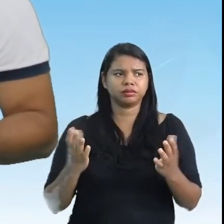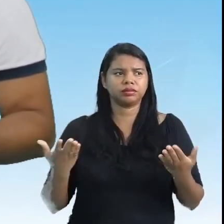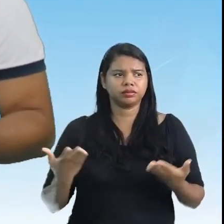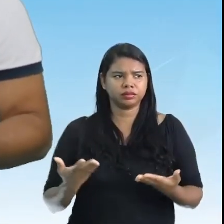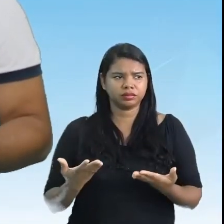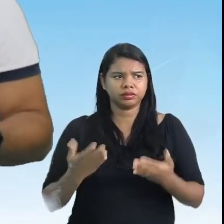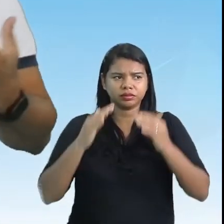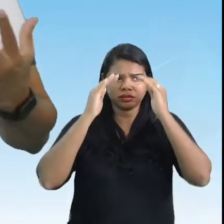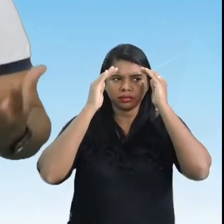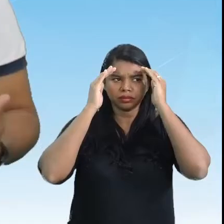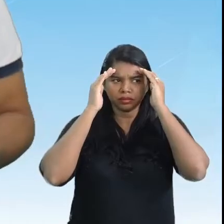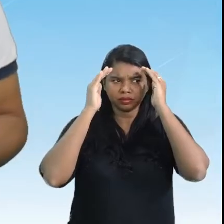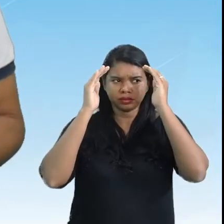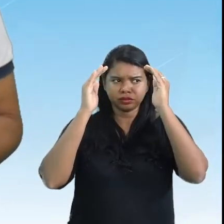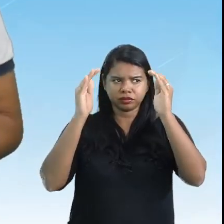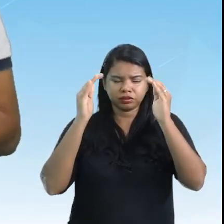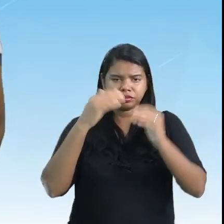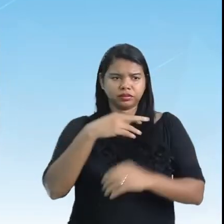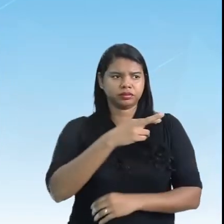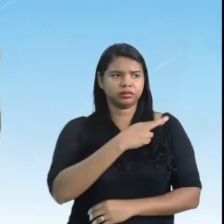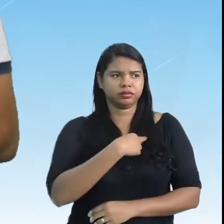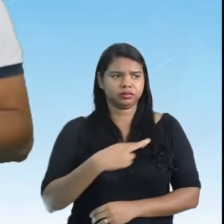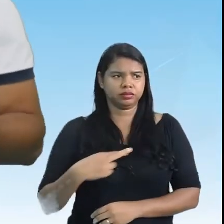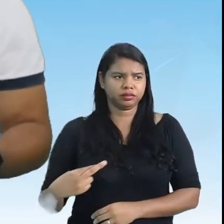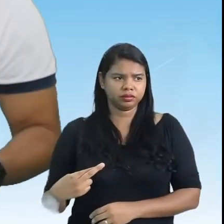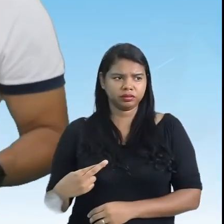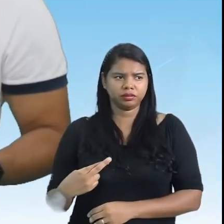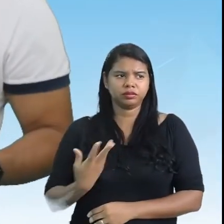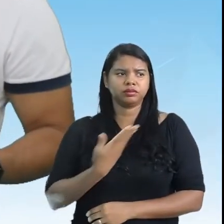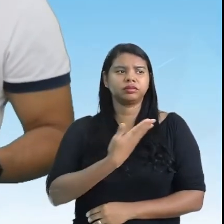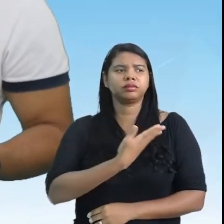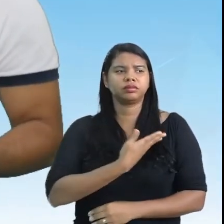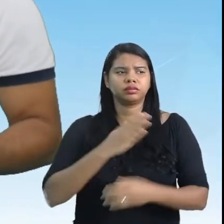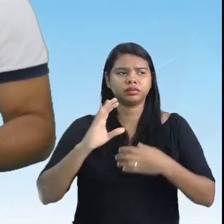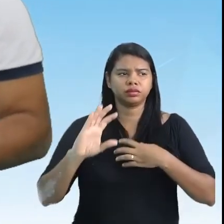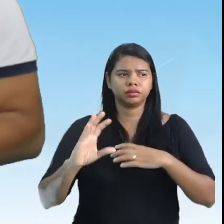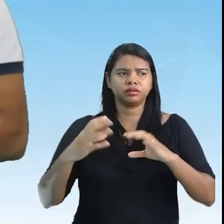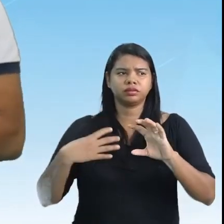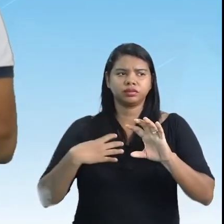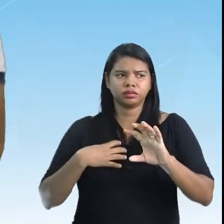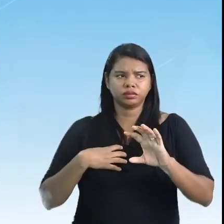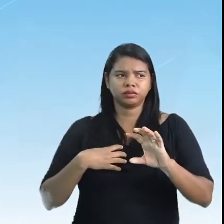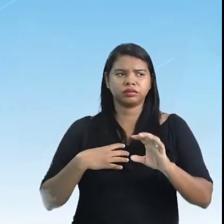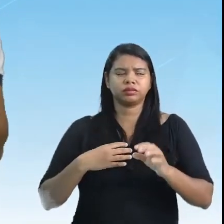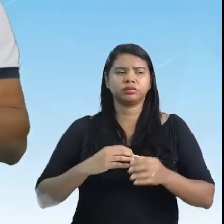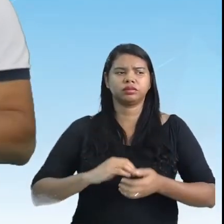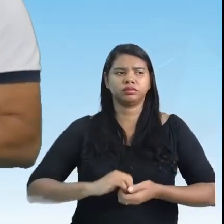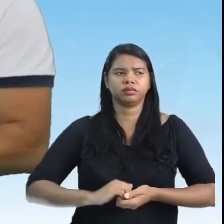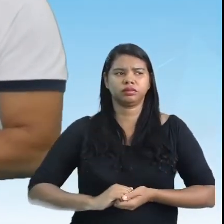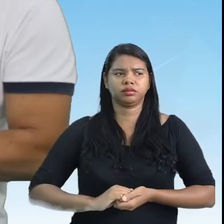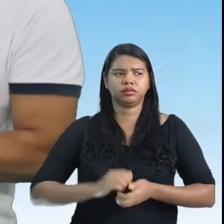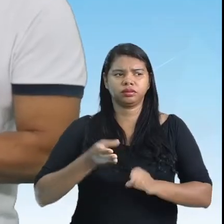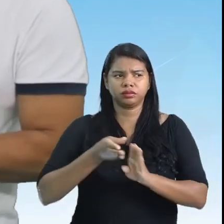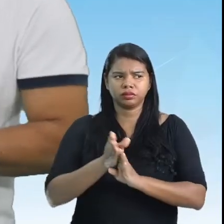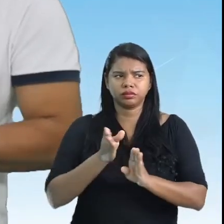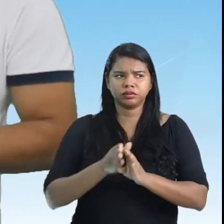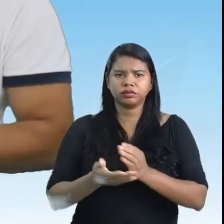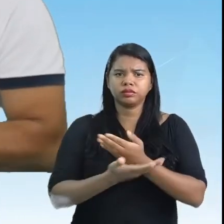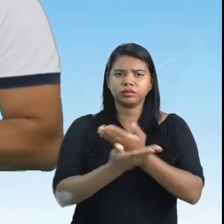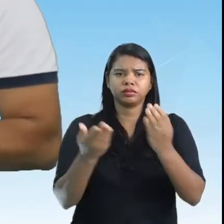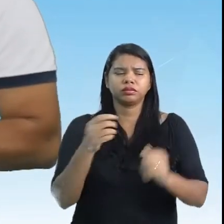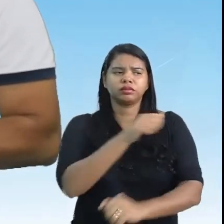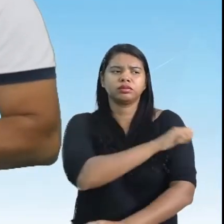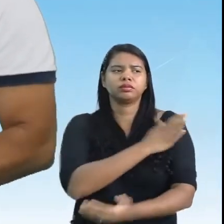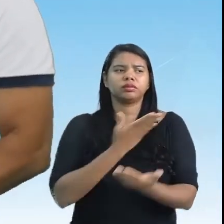realmente respeitar a religião do próximo, do amigo. É isso que a gente deve. Esse é o conselho que eu dou para os